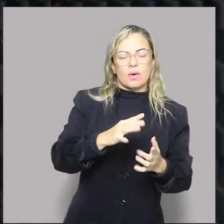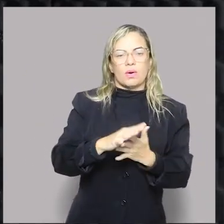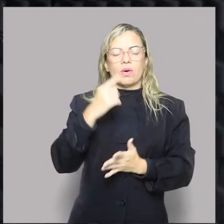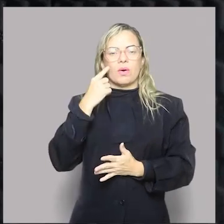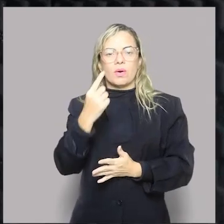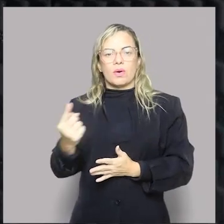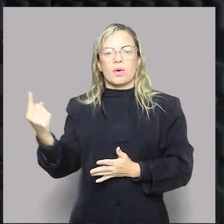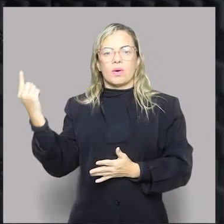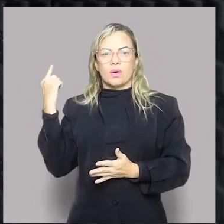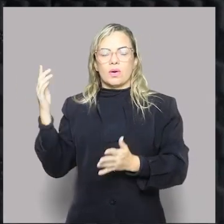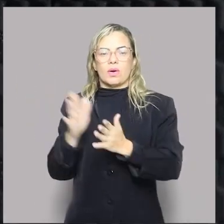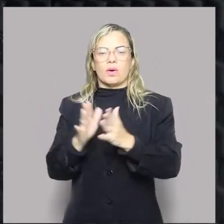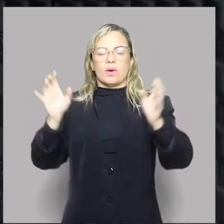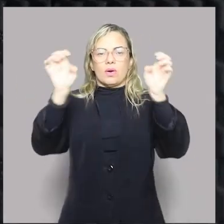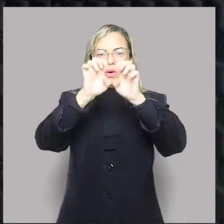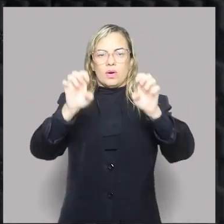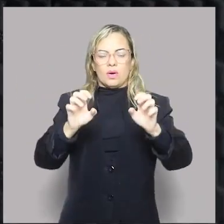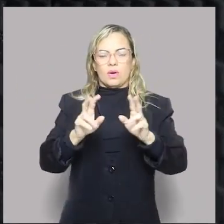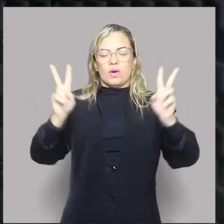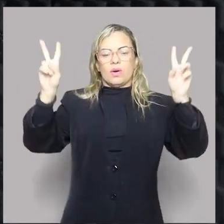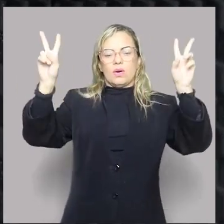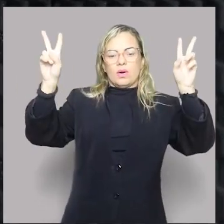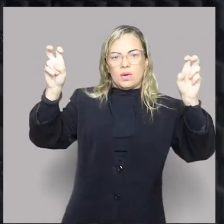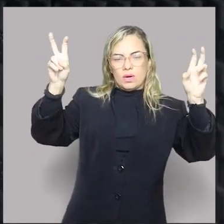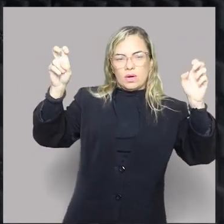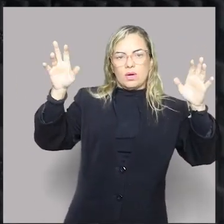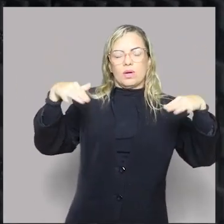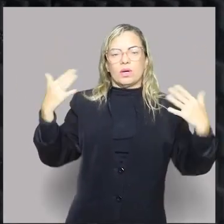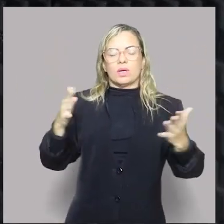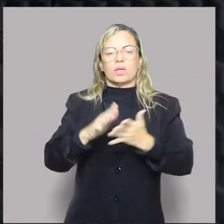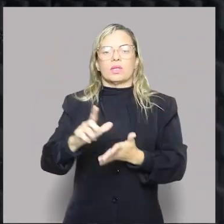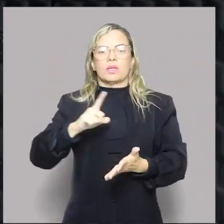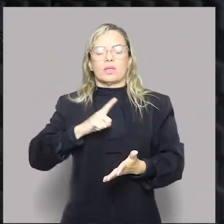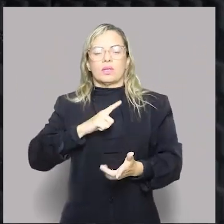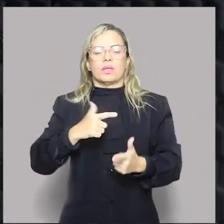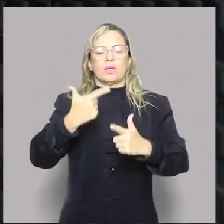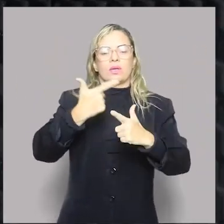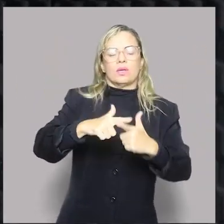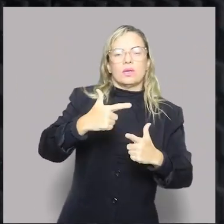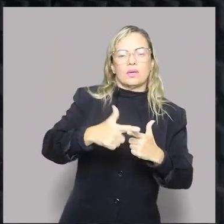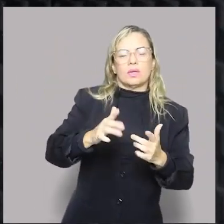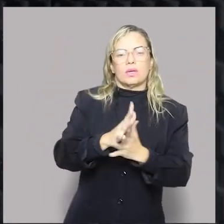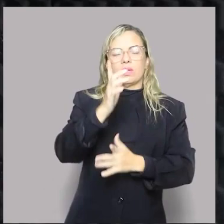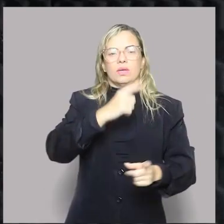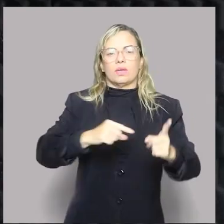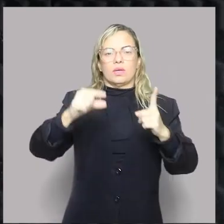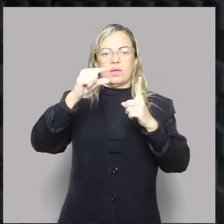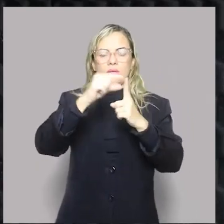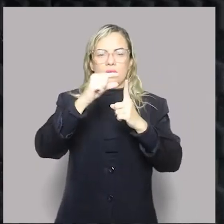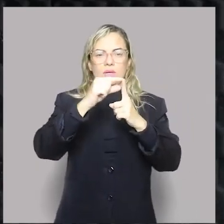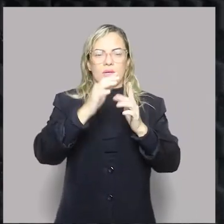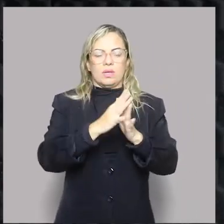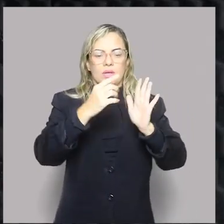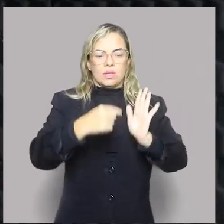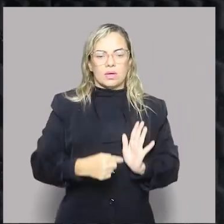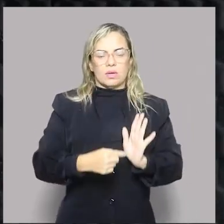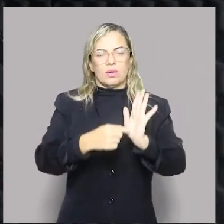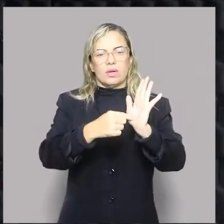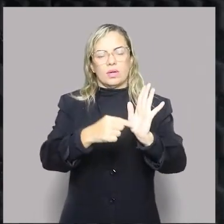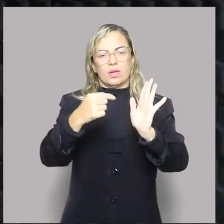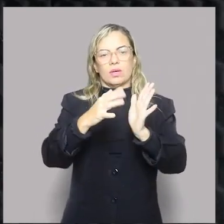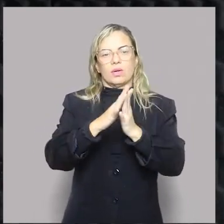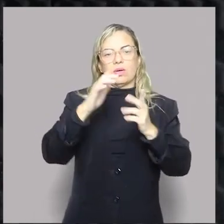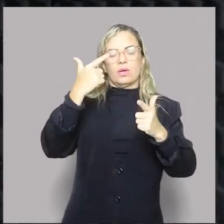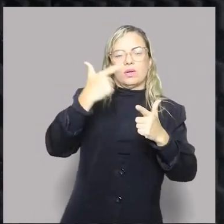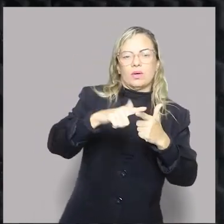palavras por aí, muitos discursos por aí, de alunos e candidatos que decoram muitas citações bem generalizadas, e aí o